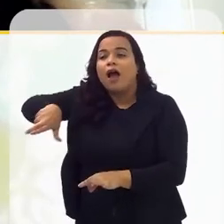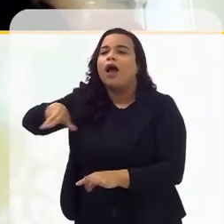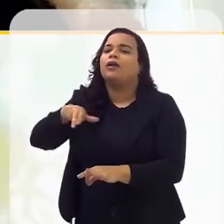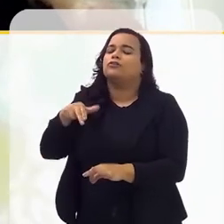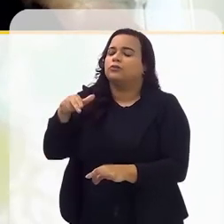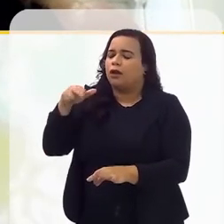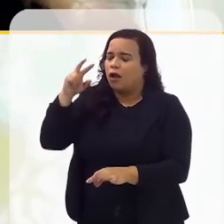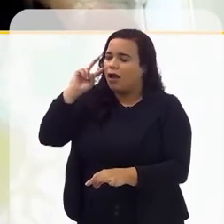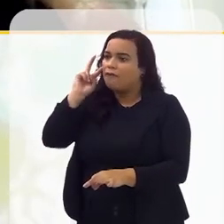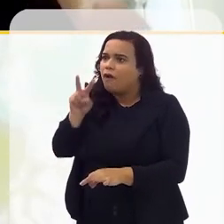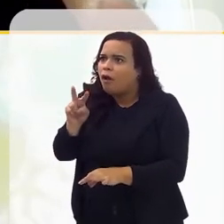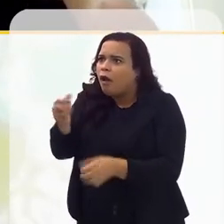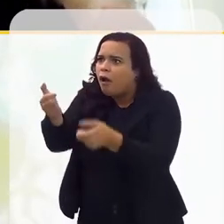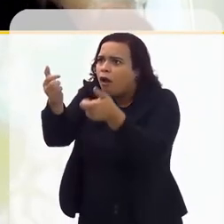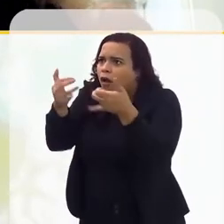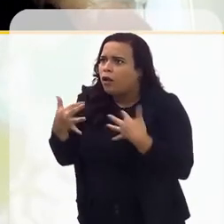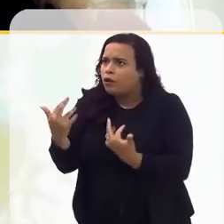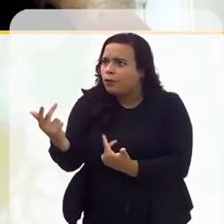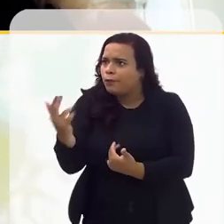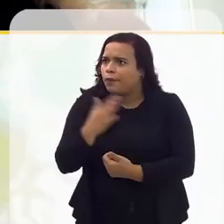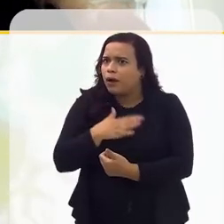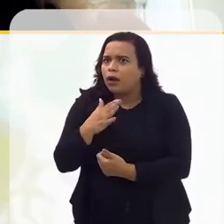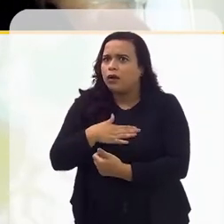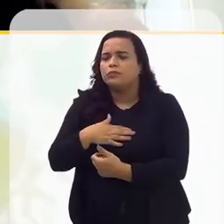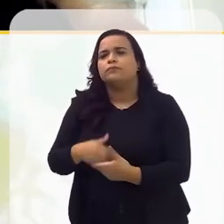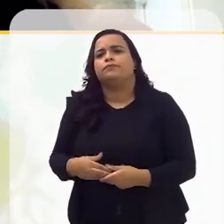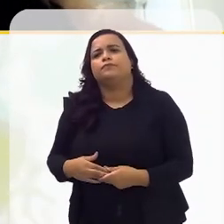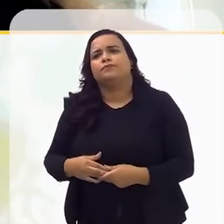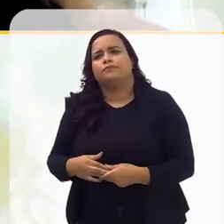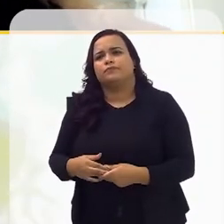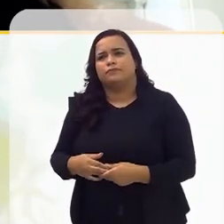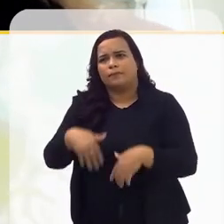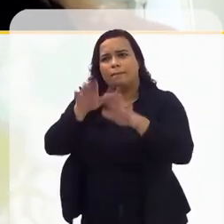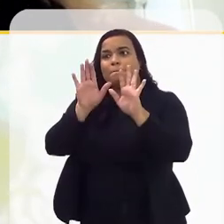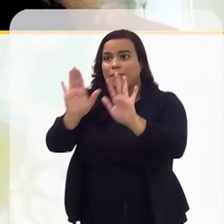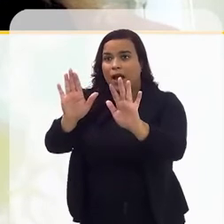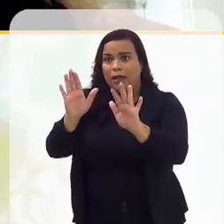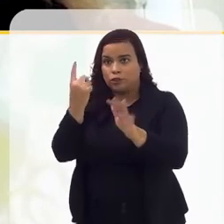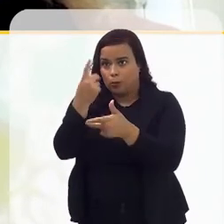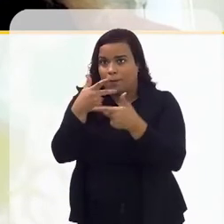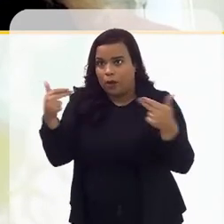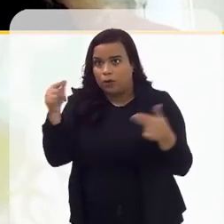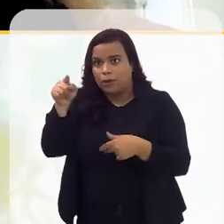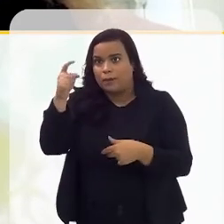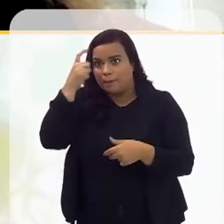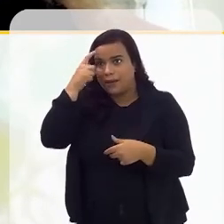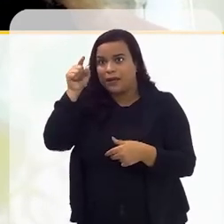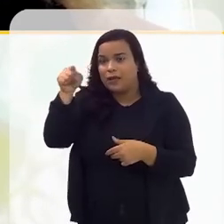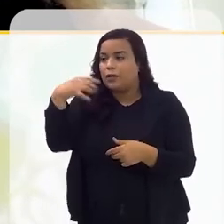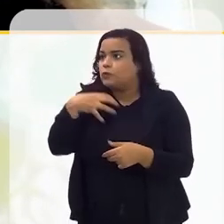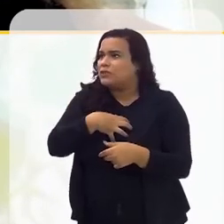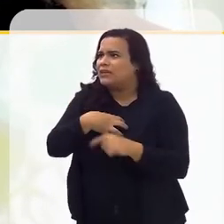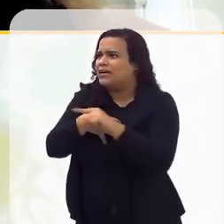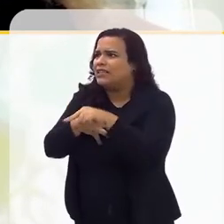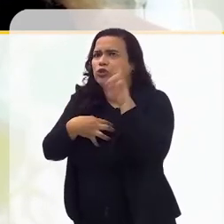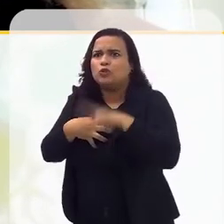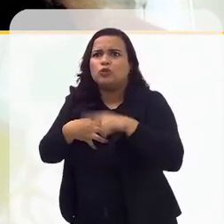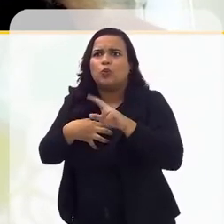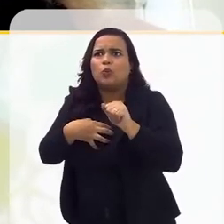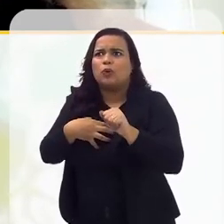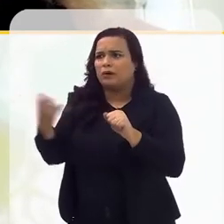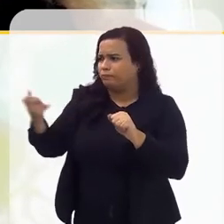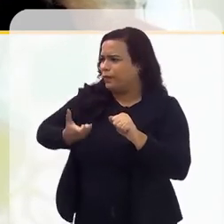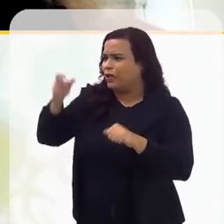vão se encontrar ali, elas vão se Mas eu ver digo, teve algum relatos. sintoma, Ingrid, alguma coisa que você falou assim, caramba, eu não senti isso, eu nunca tinha ouvido